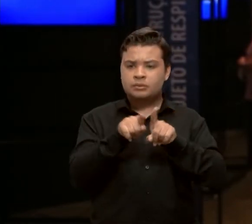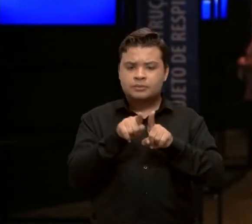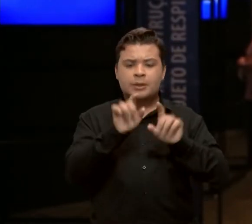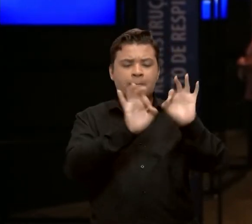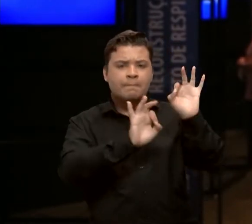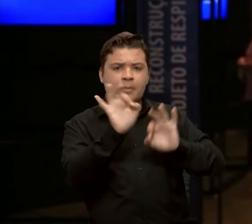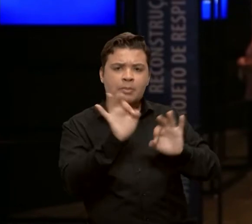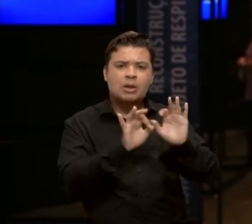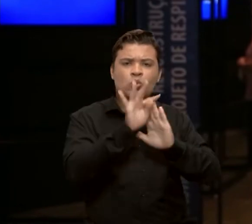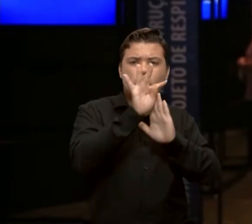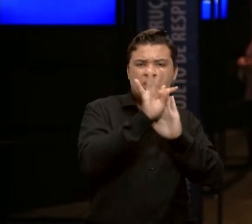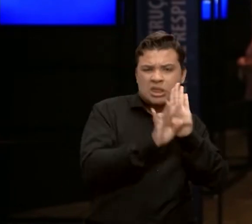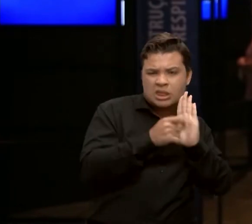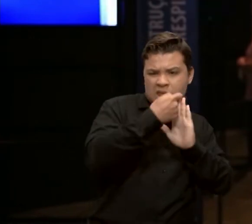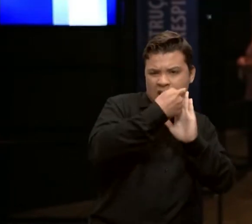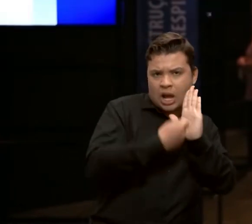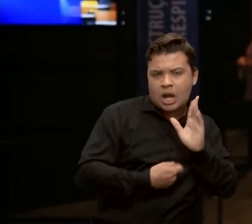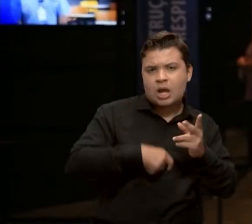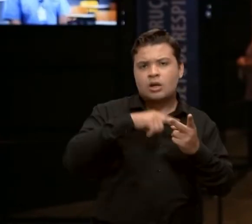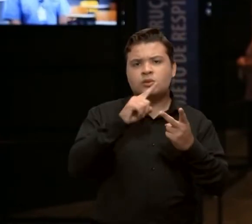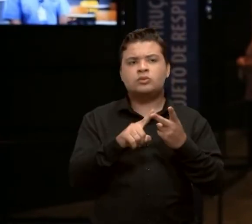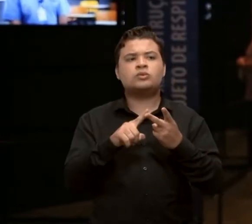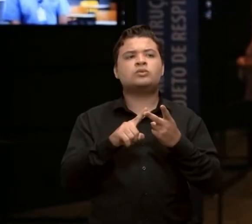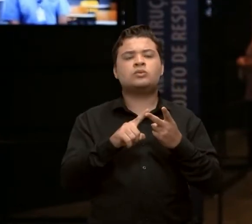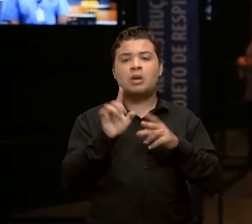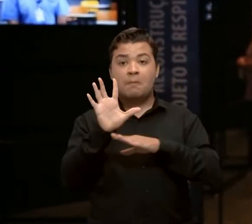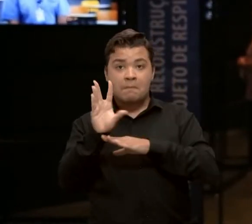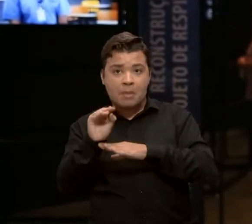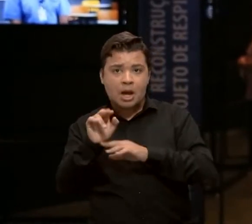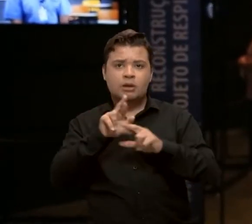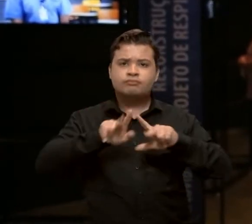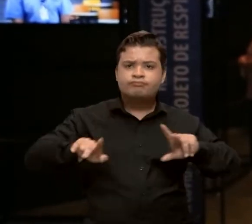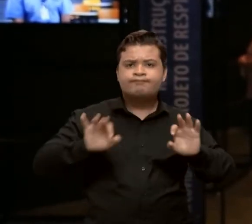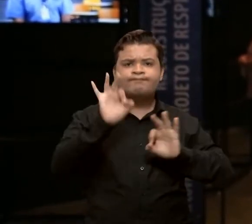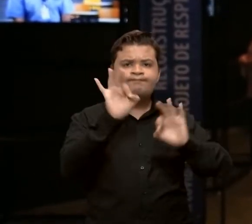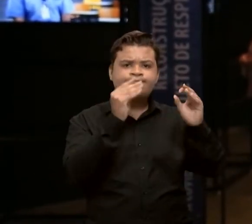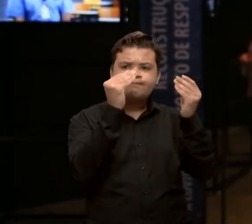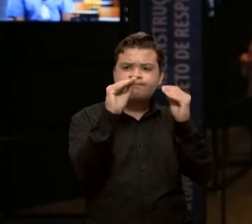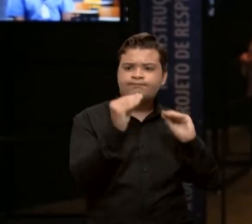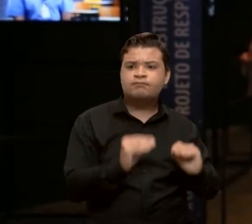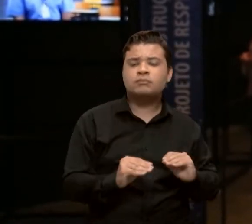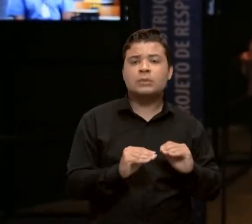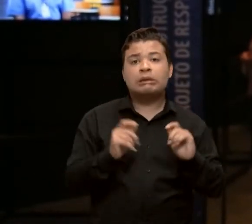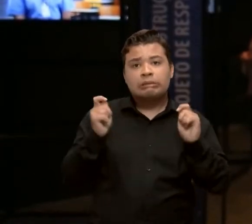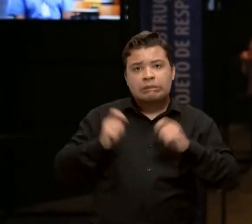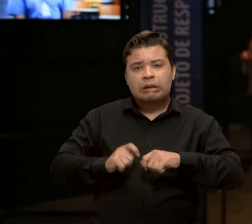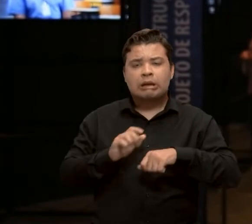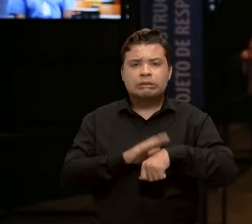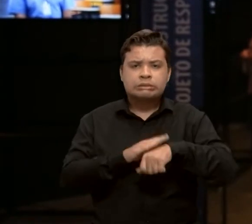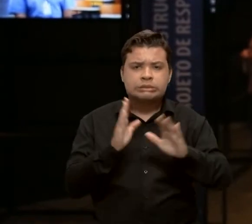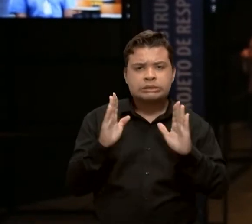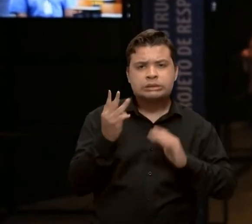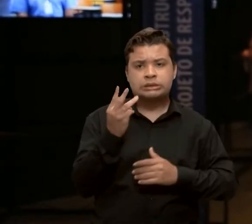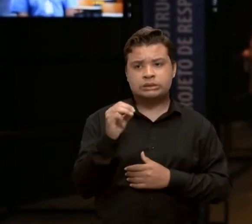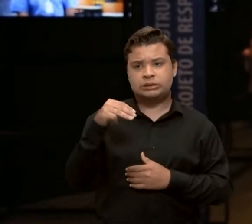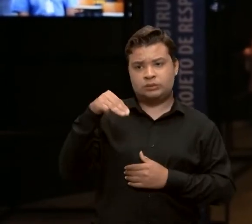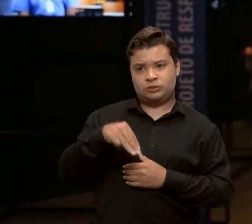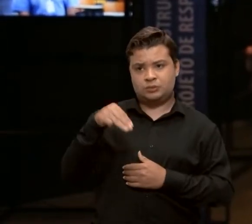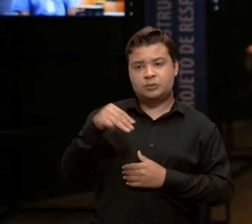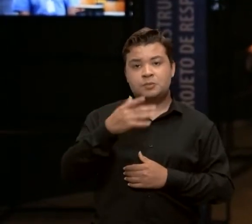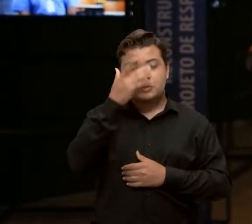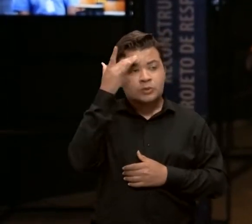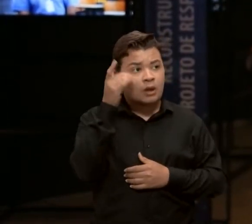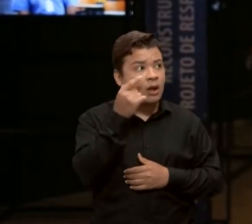textuais, imagéticos, para que as pessoas possam então, em quase 30 minutos, fazer o circuito dos 7 vídeos.